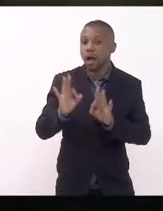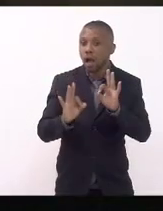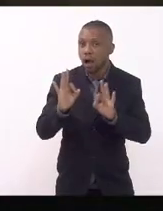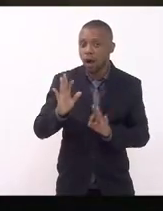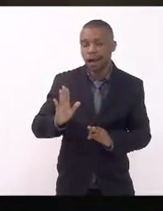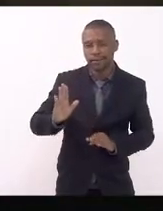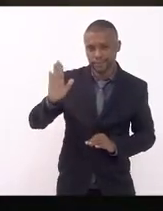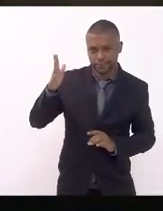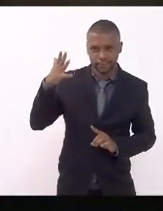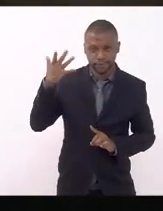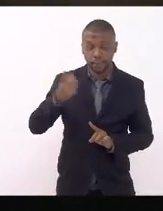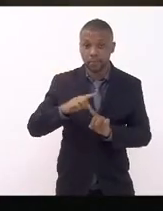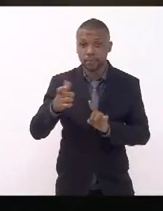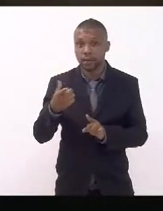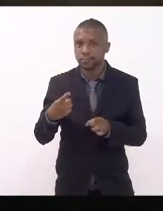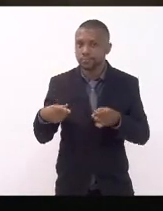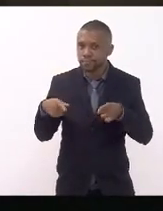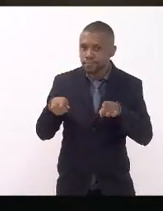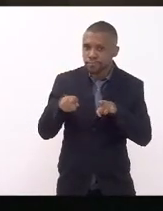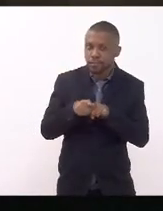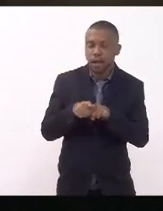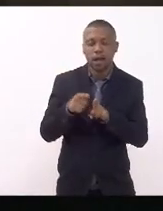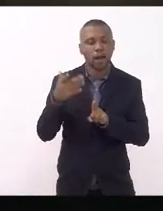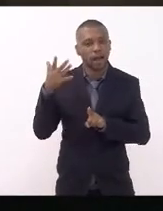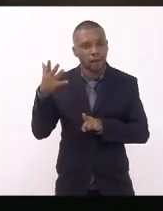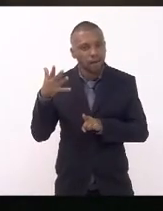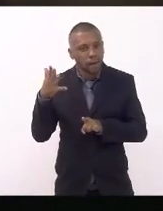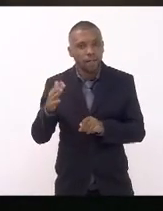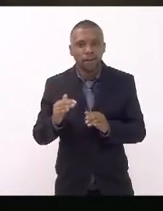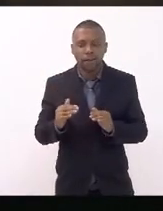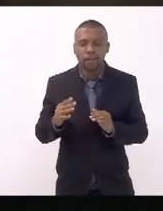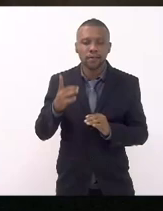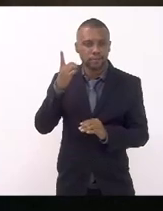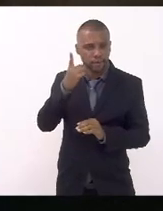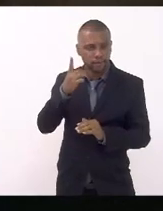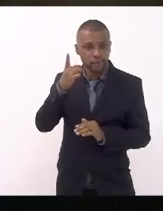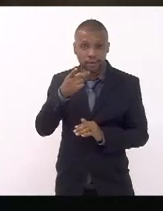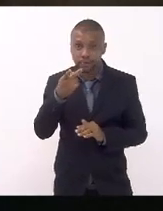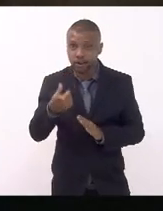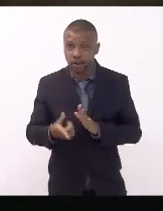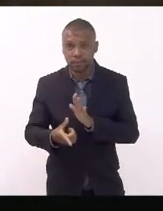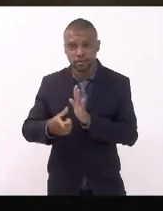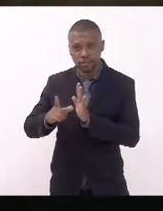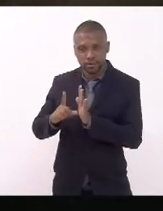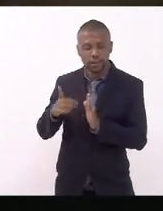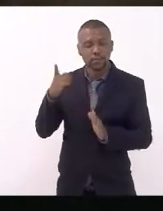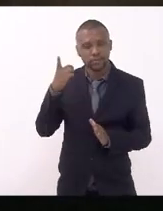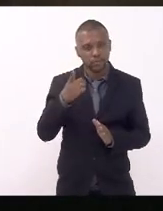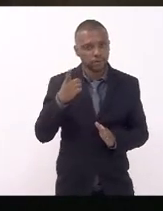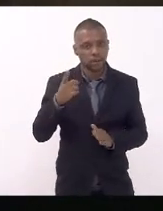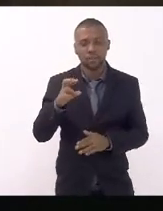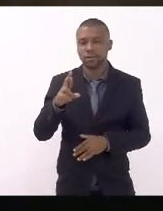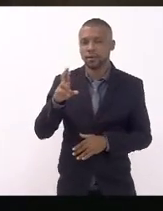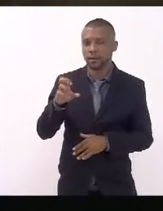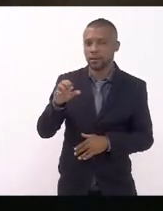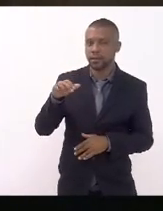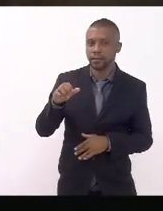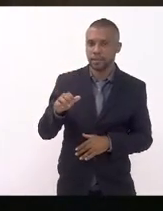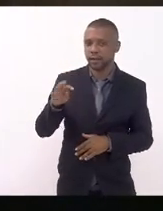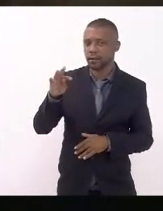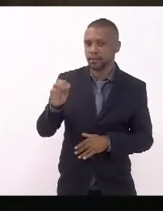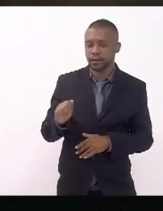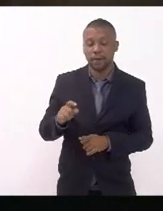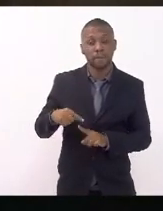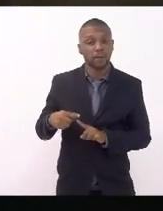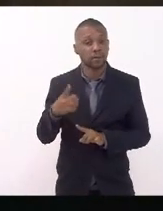mas reforçar a fala dos deputados que me antecederam, deputada Renata e o deputado Valdec,